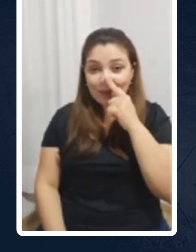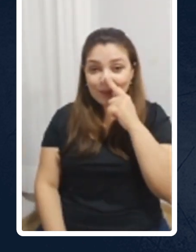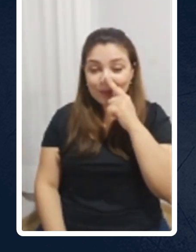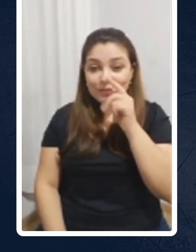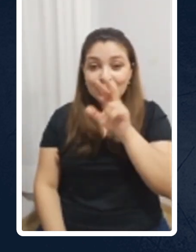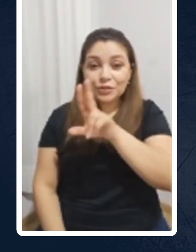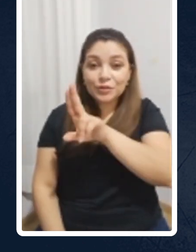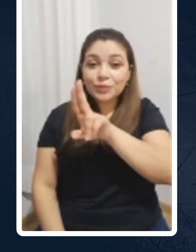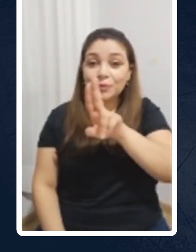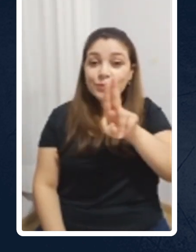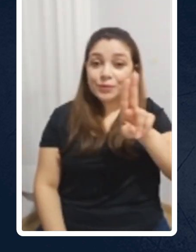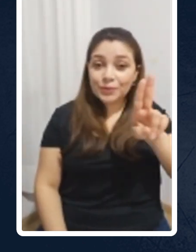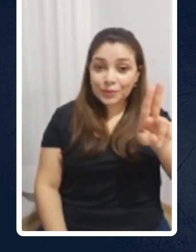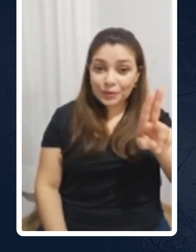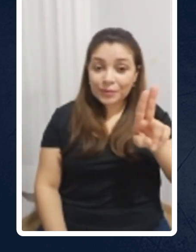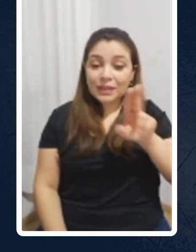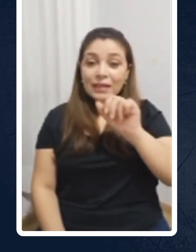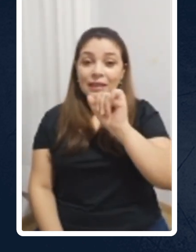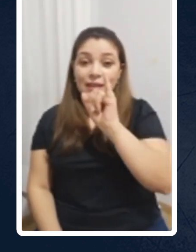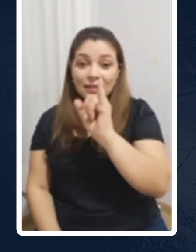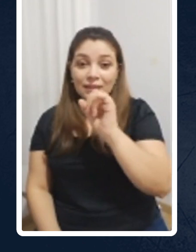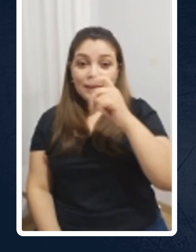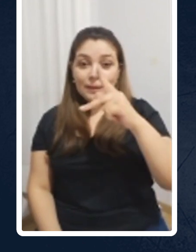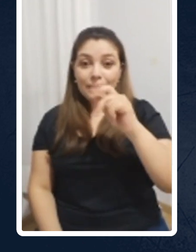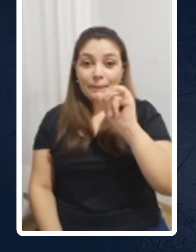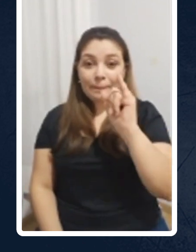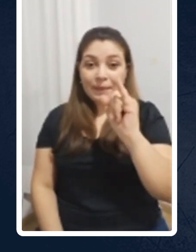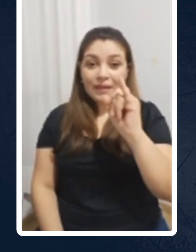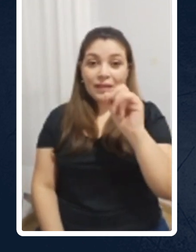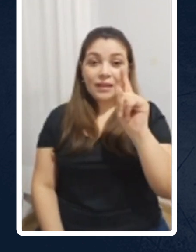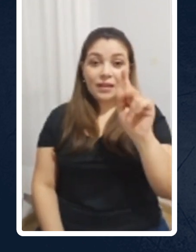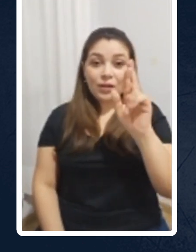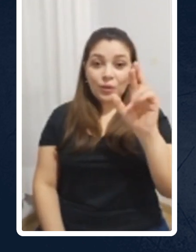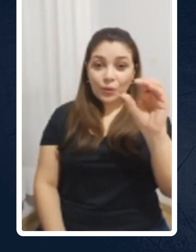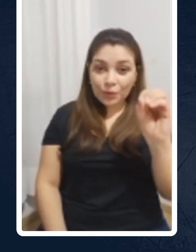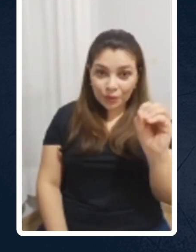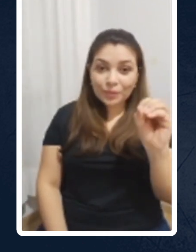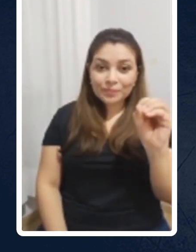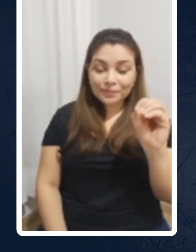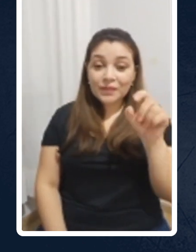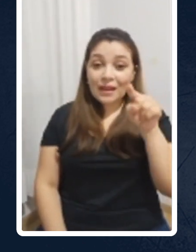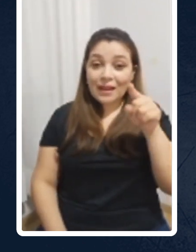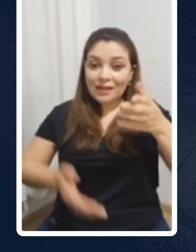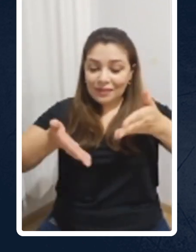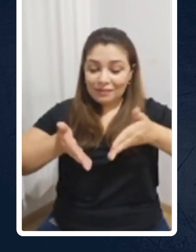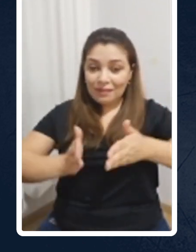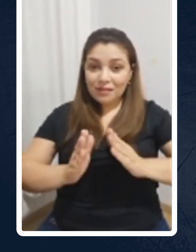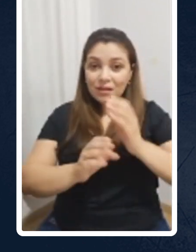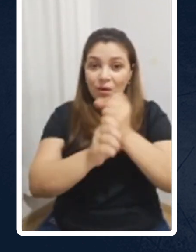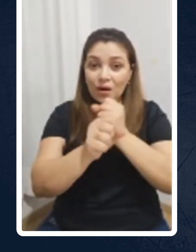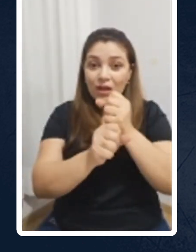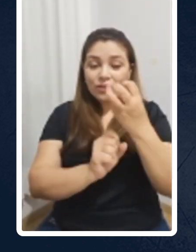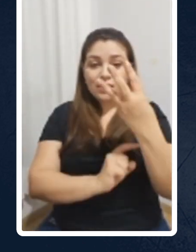chamado Epicuro. Epicuro, ele nasceu 341 anos